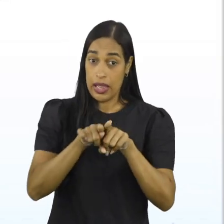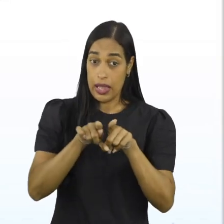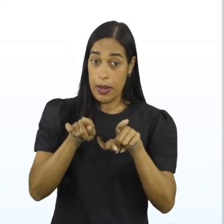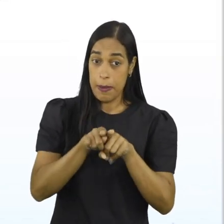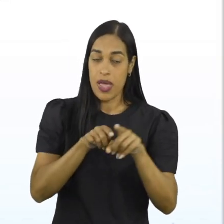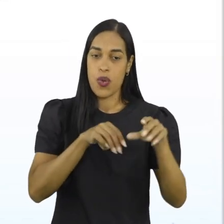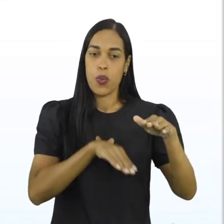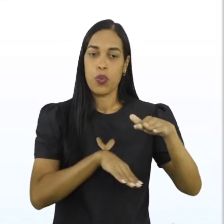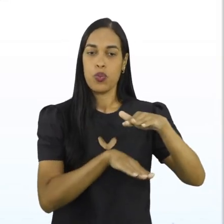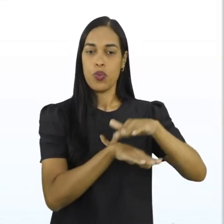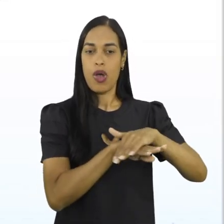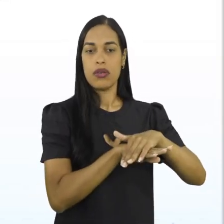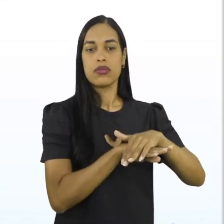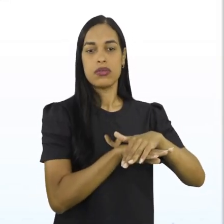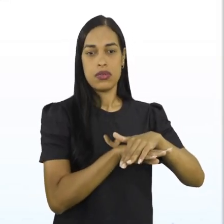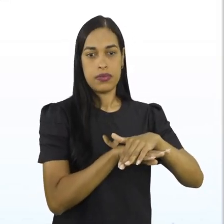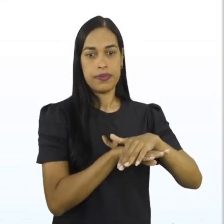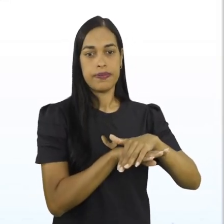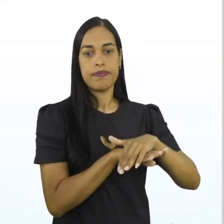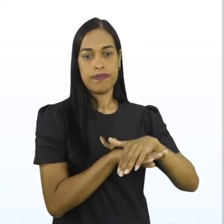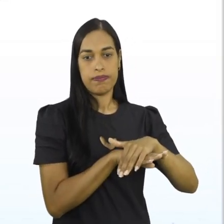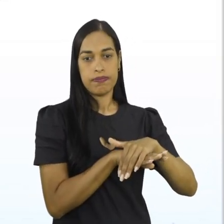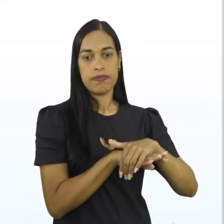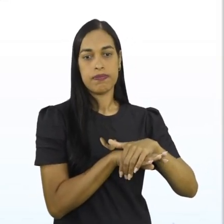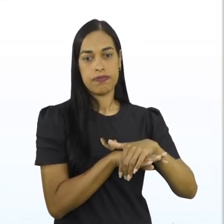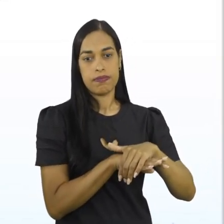ele armazena.